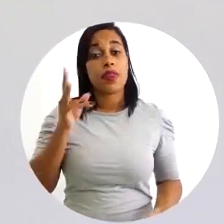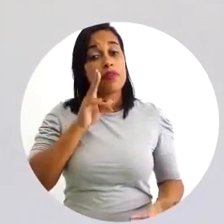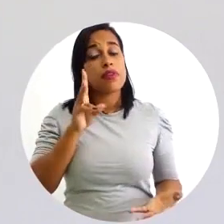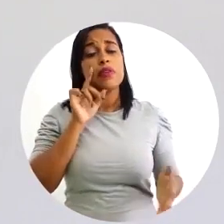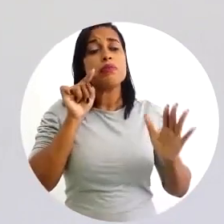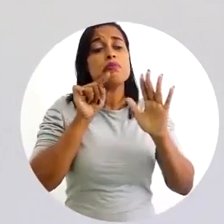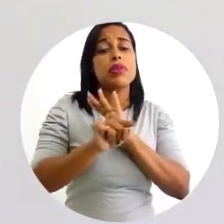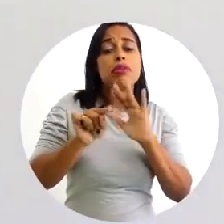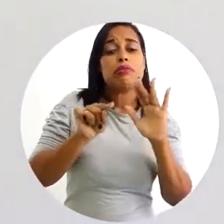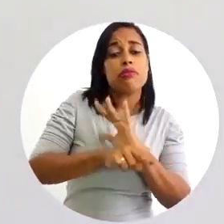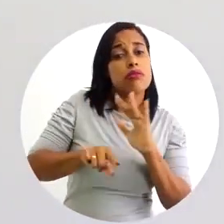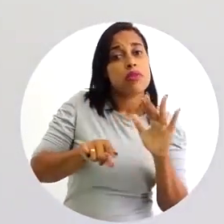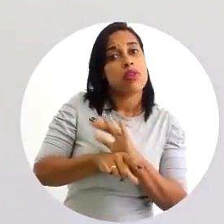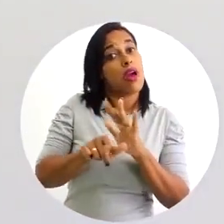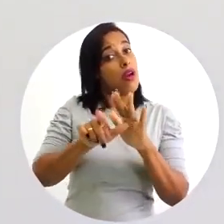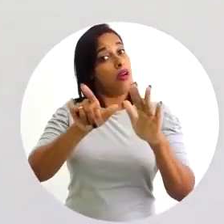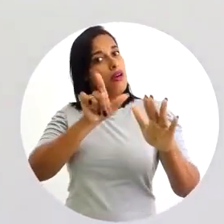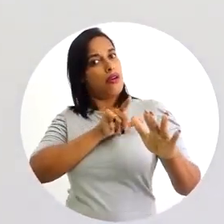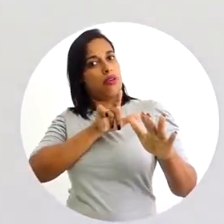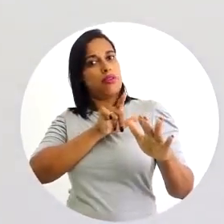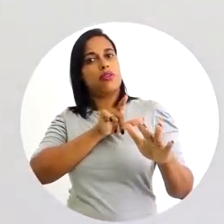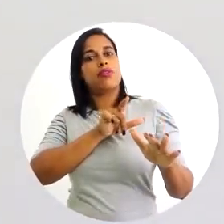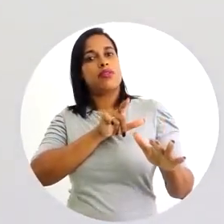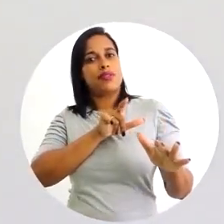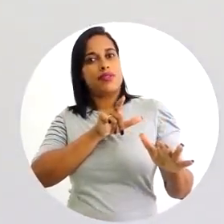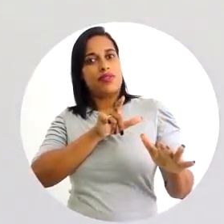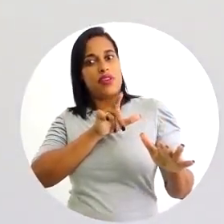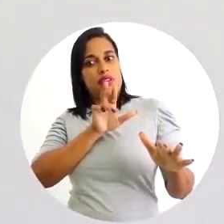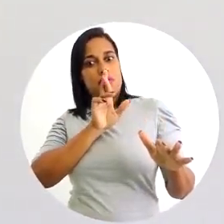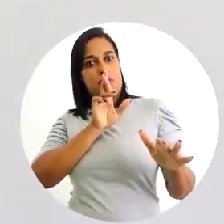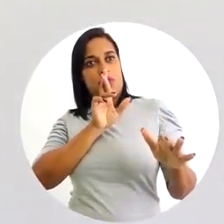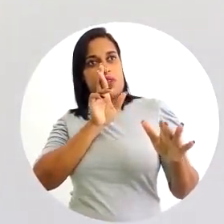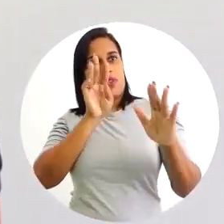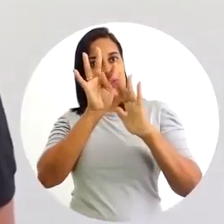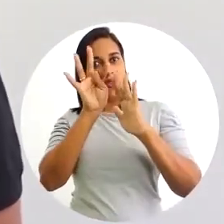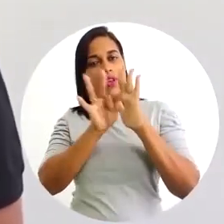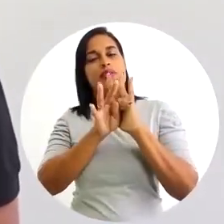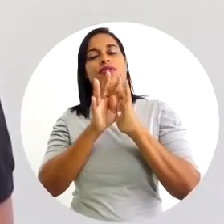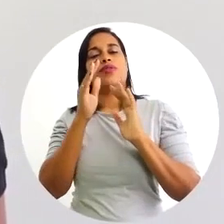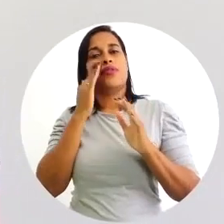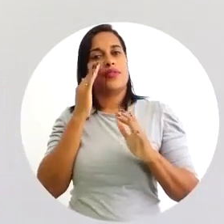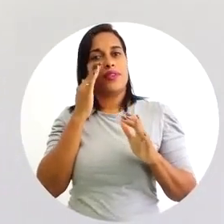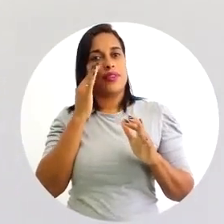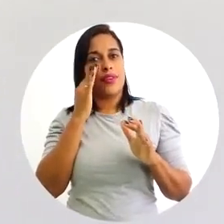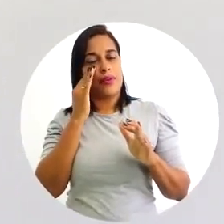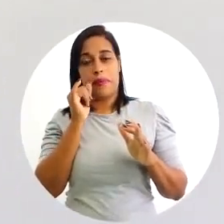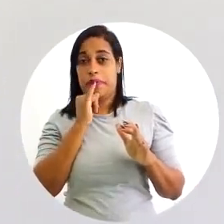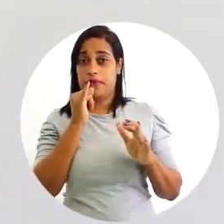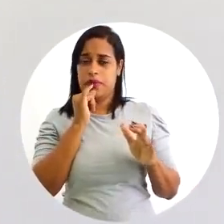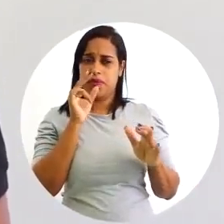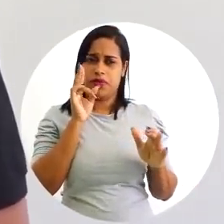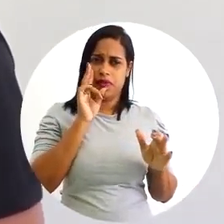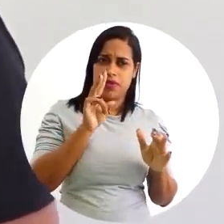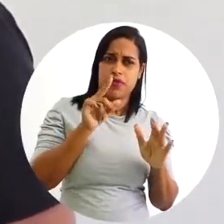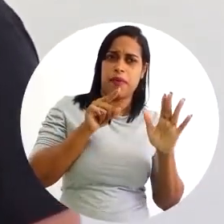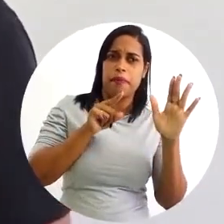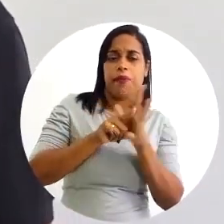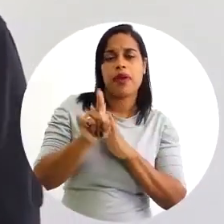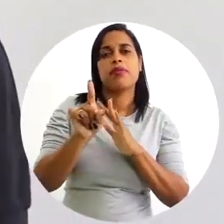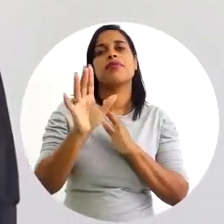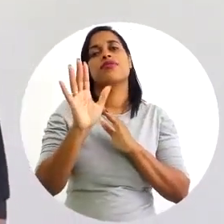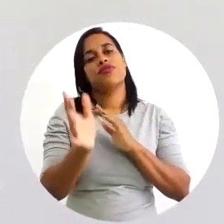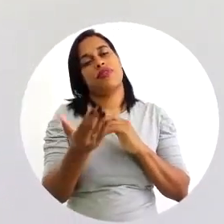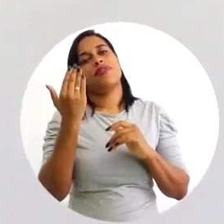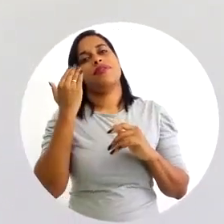as perguntas antes de você ir diretamente no texto, né? Quando você olha a pergunta, você